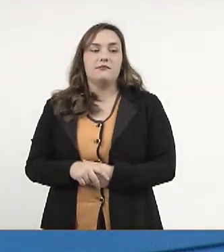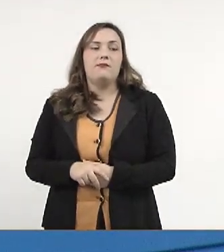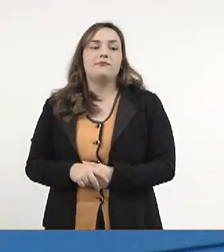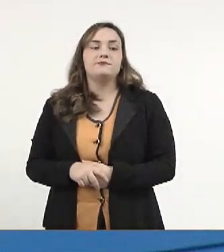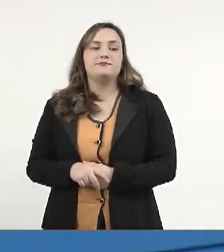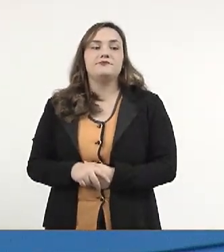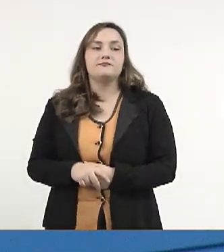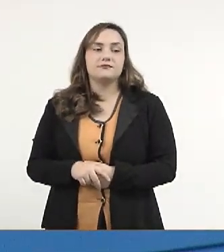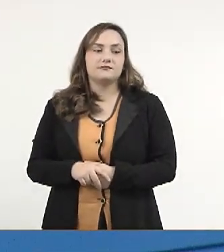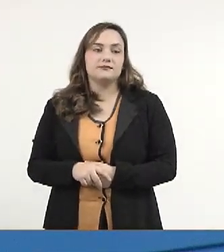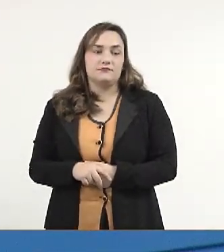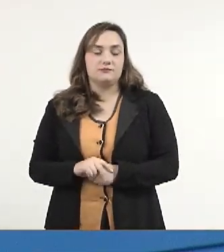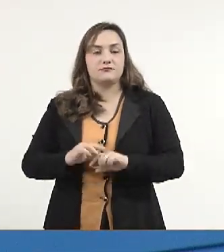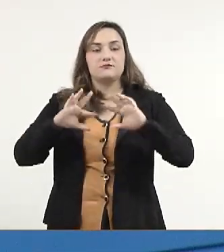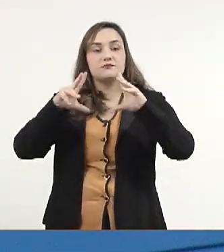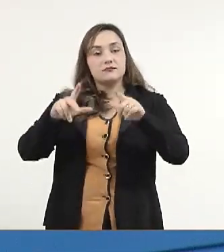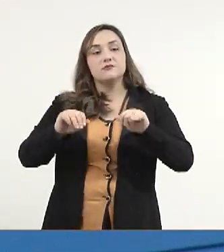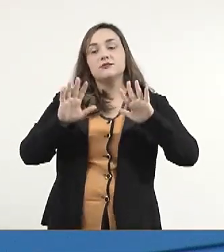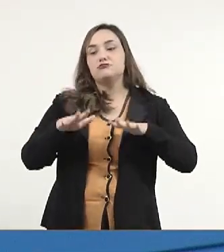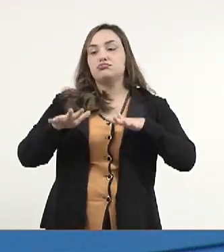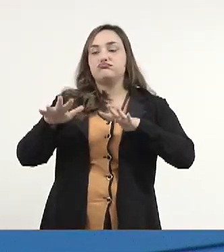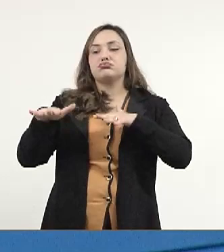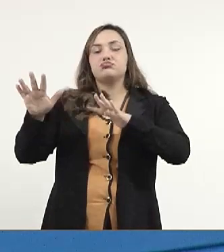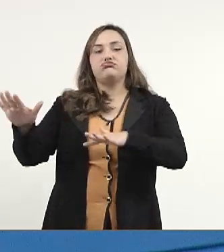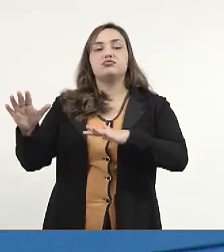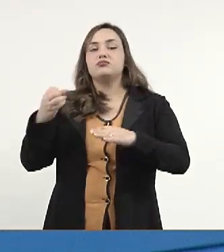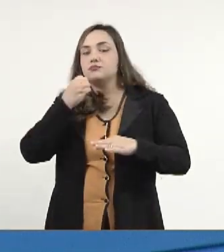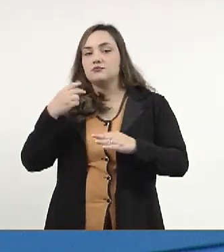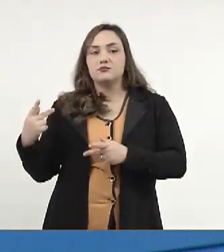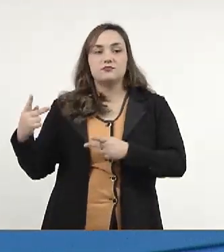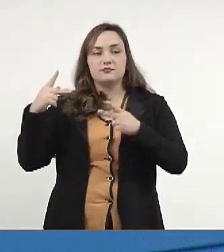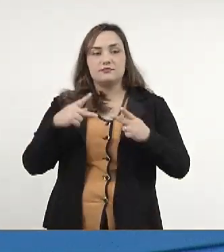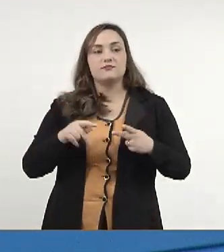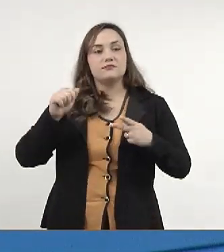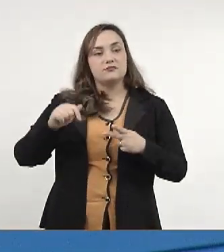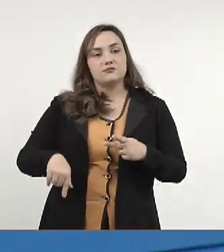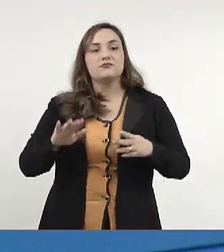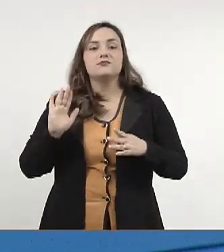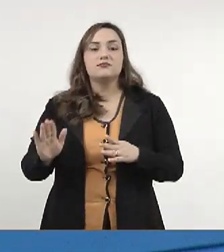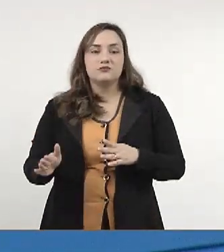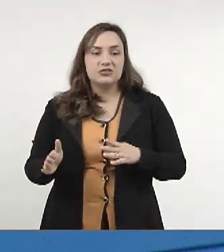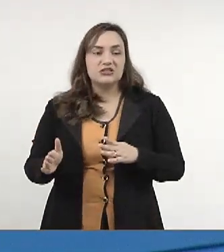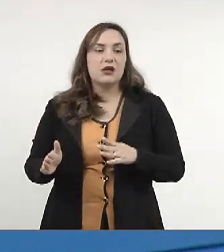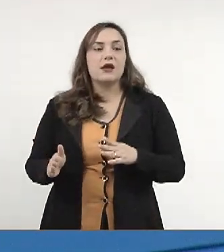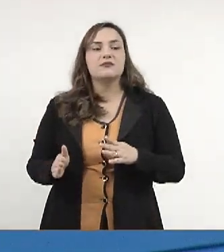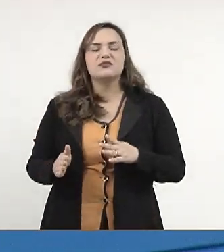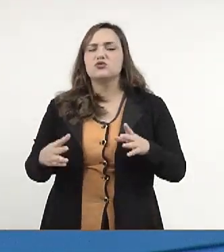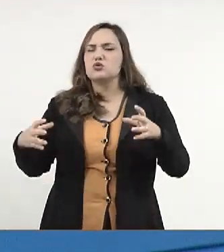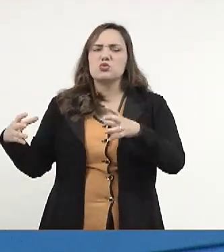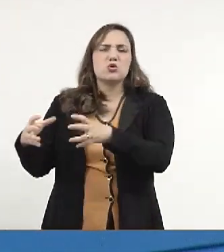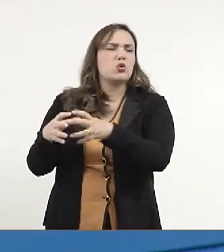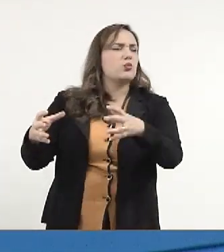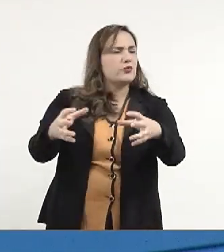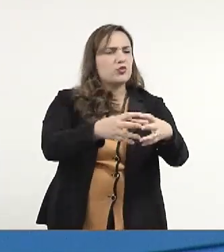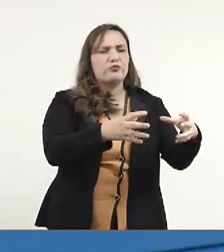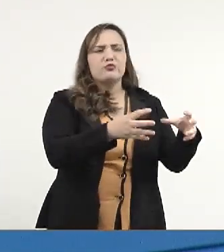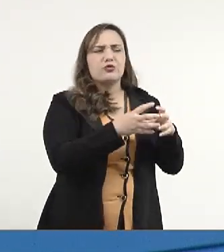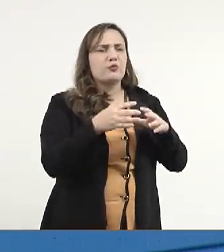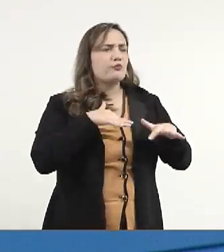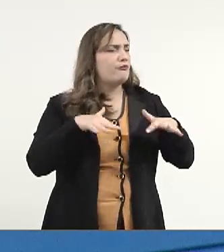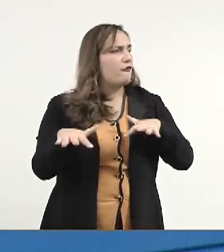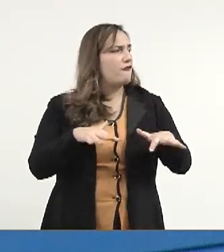Toda manifestação é muito bem-vinda. Aqui nós já recebemos inúmeros